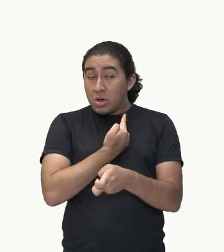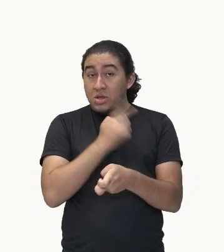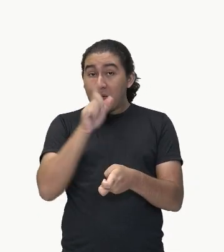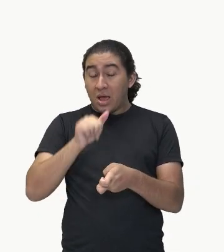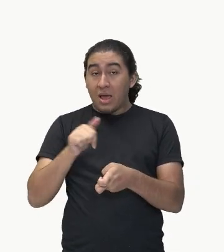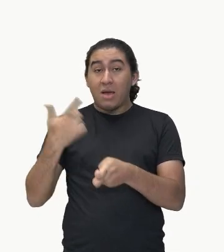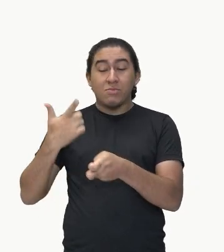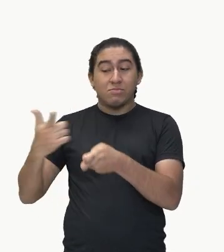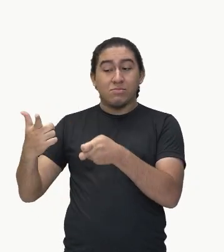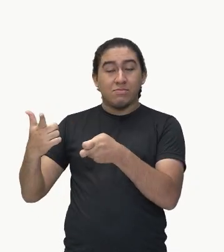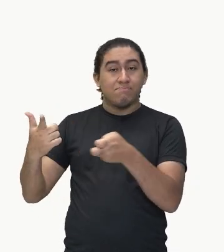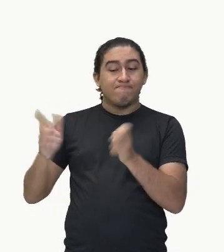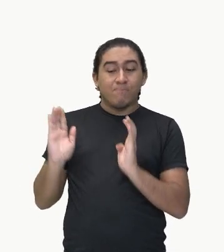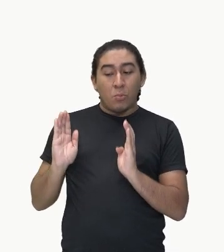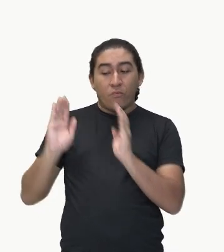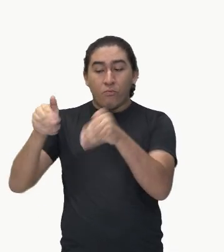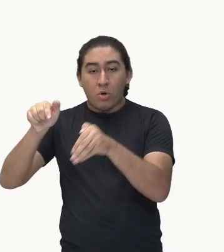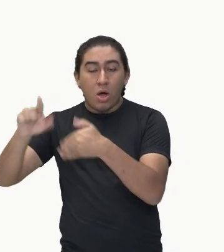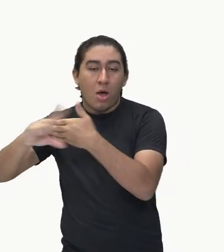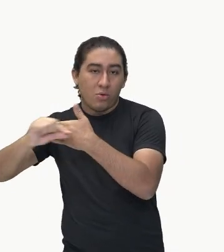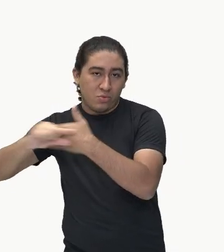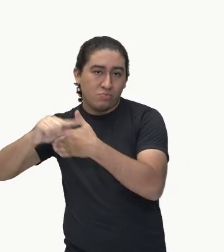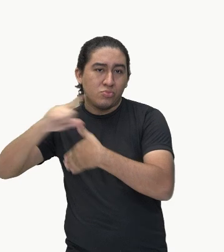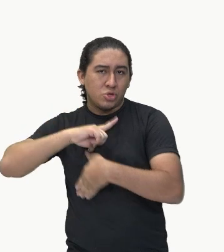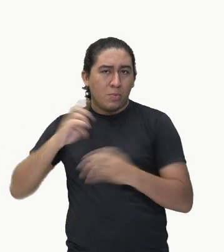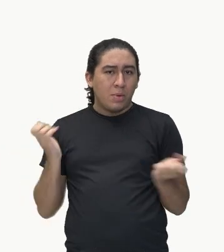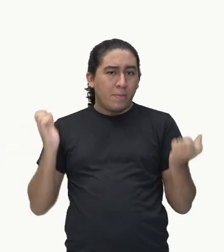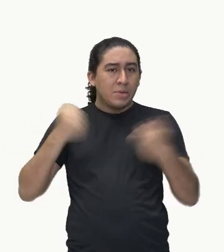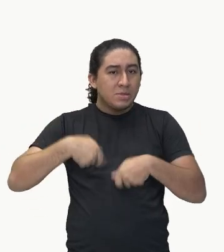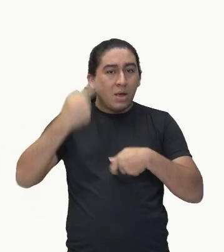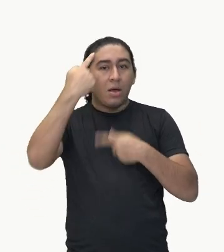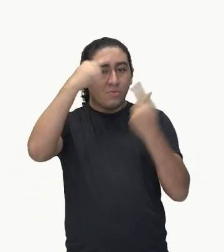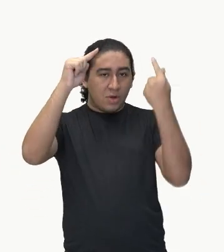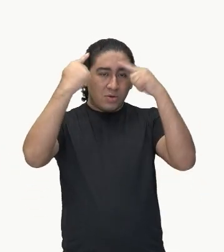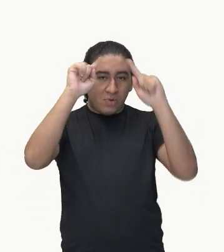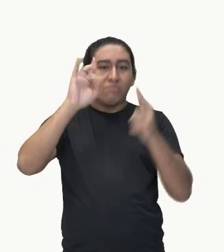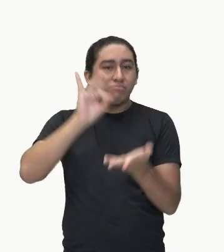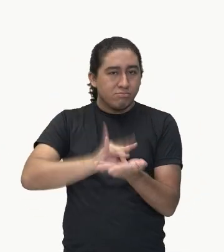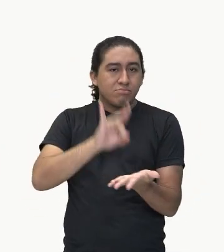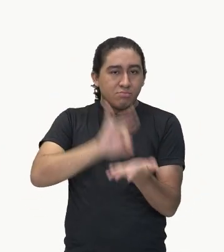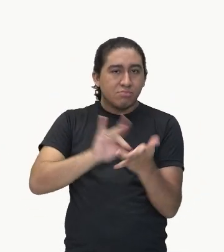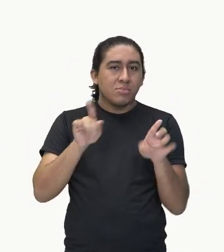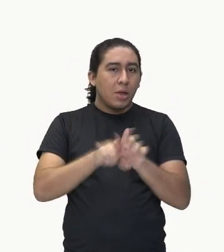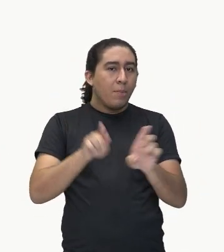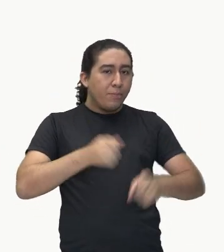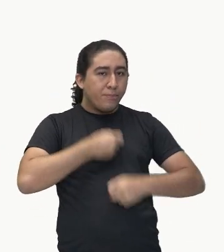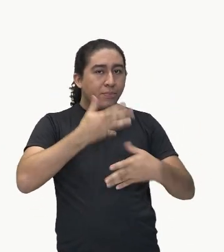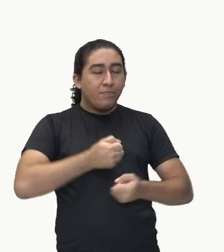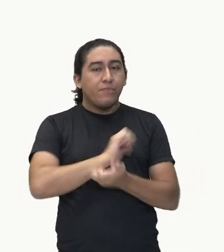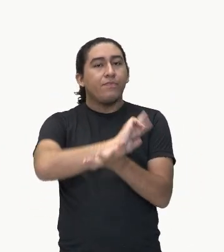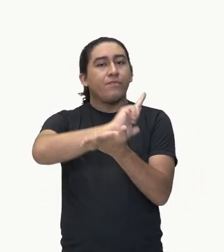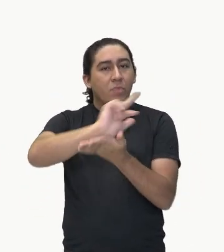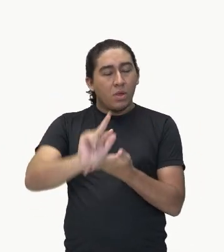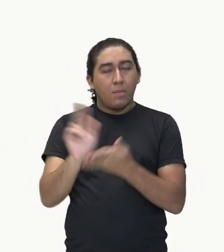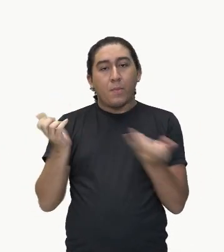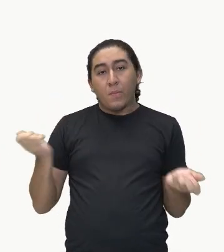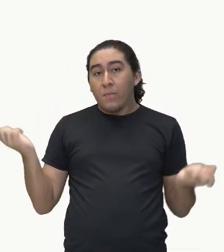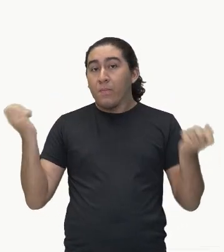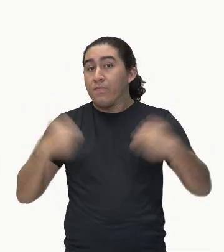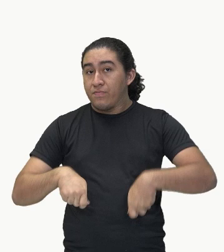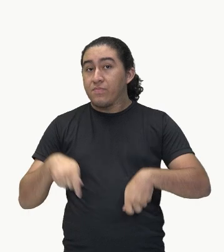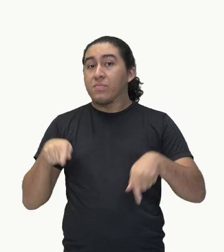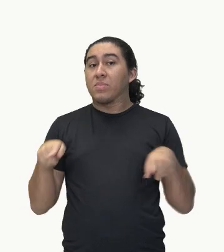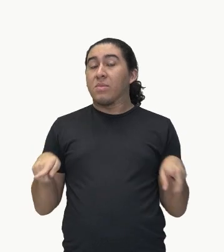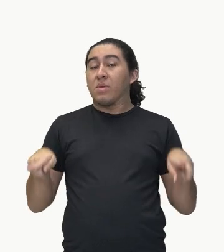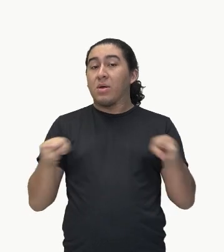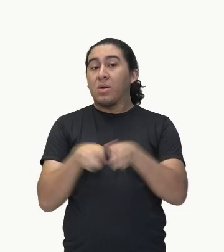uma capacidade criativa e inventiva muito grande, que produziu muita coisa, que permitiu, né,